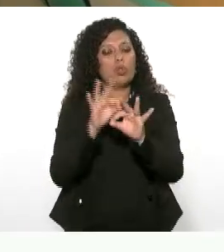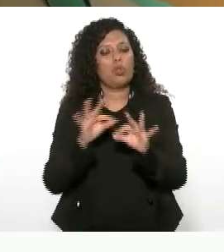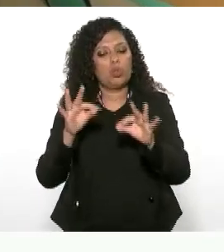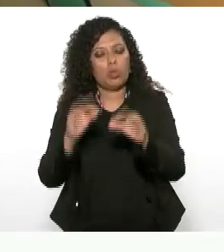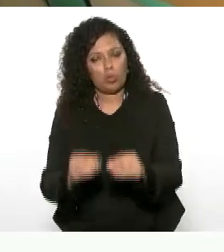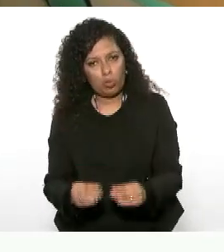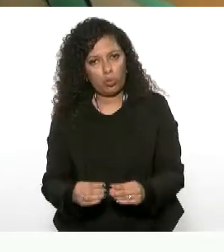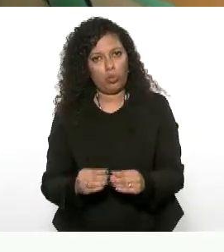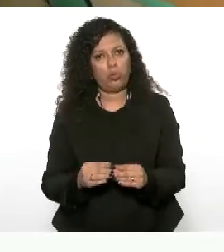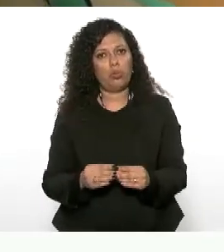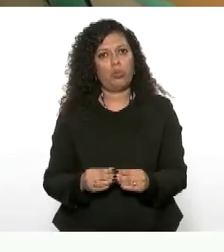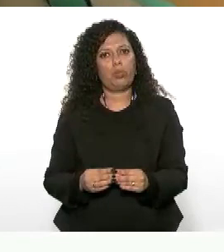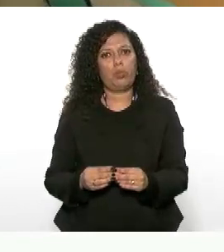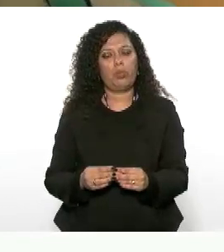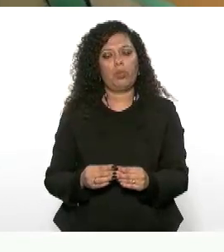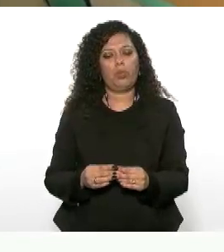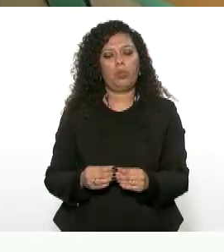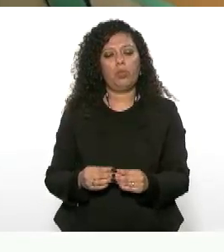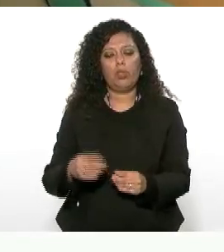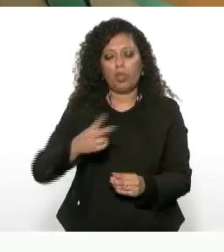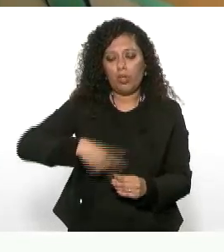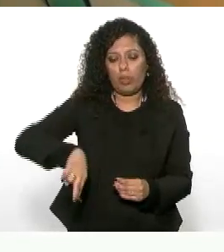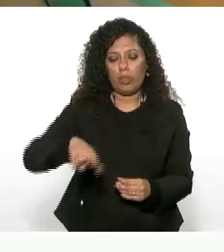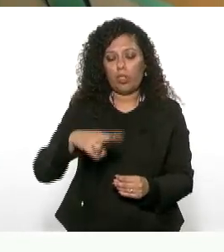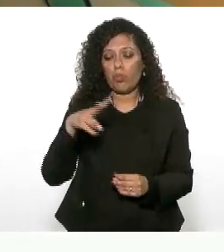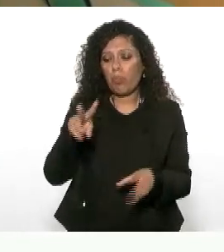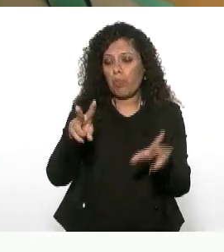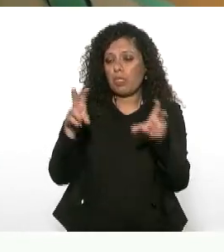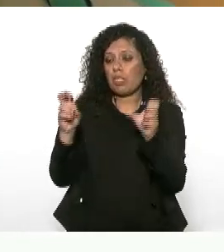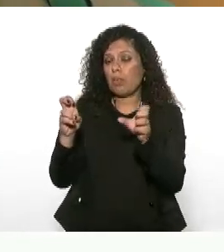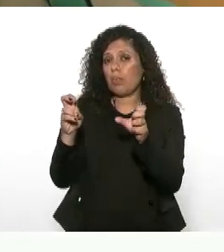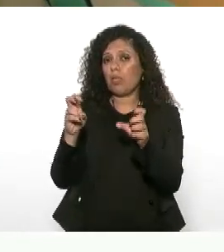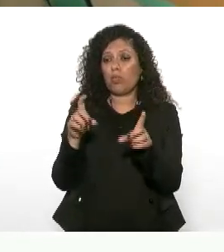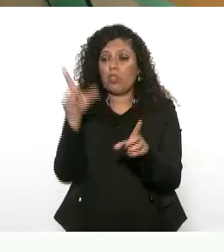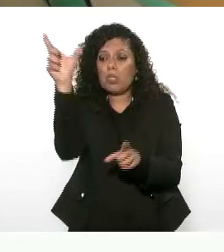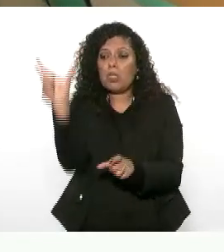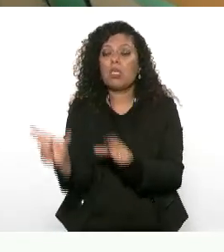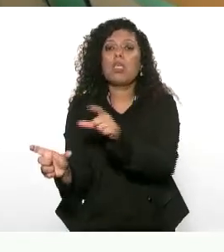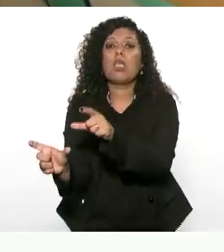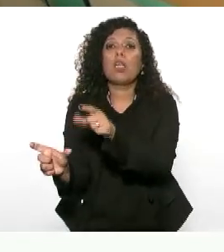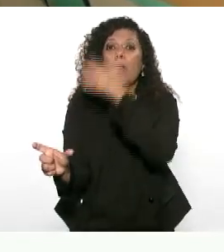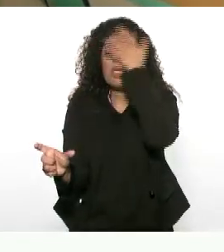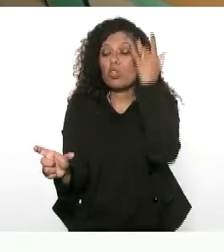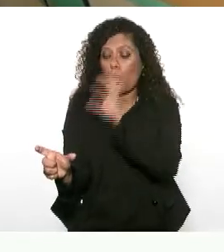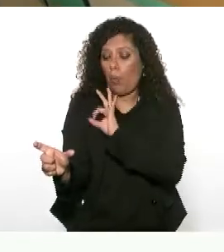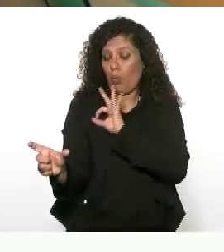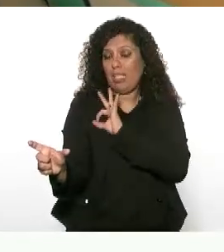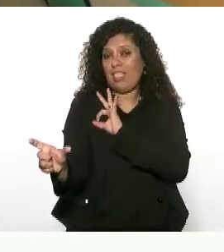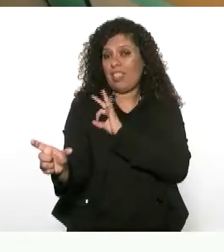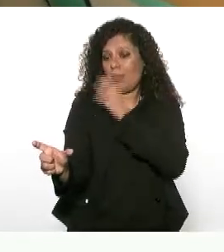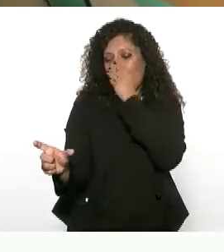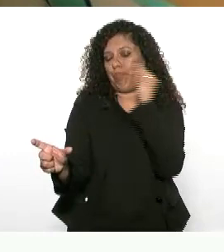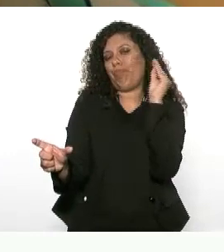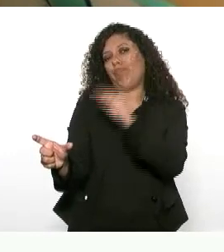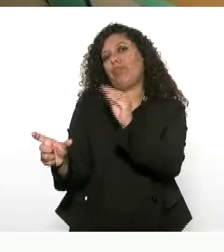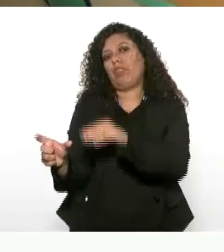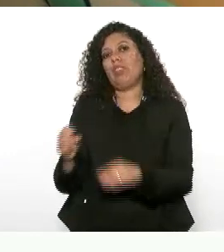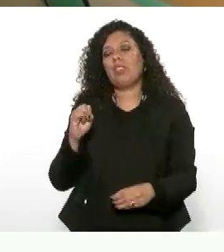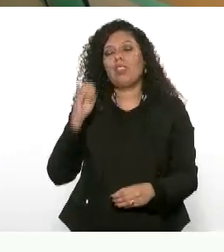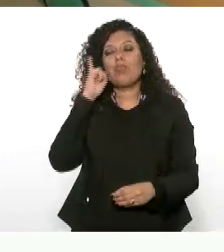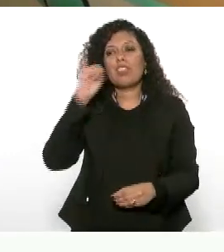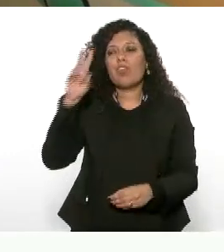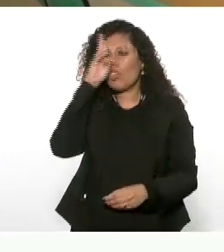deixar marcado que nós fomos deixados de lado. Isso, política de muitas décadas, né? Se a gente pegar um